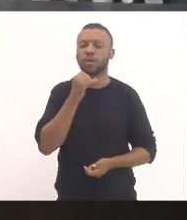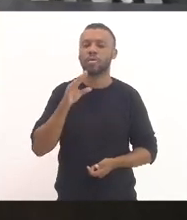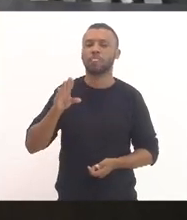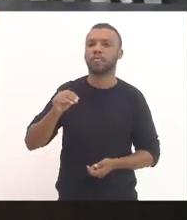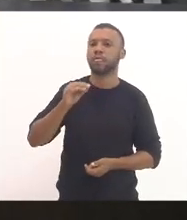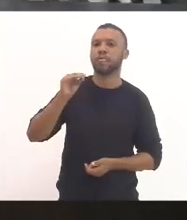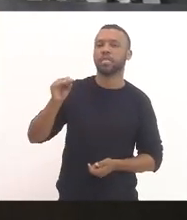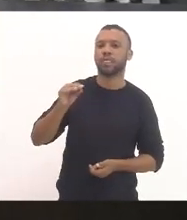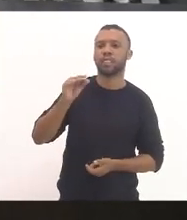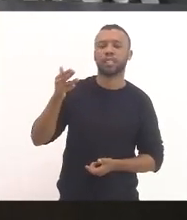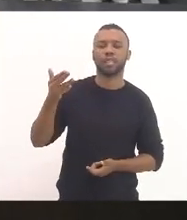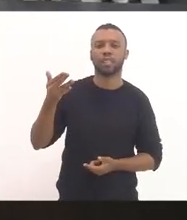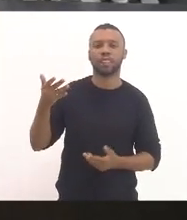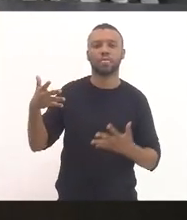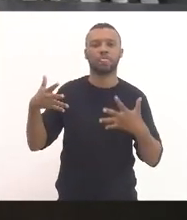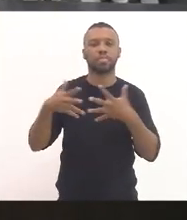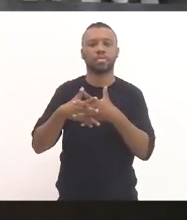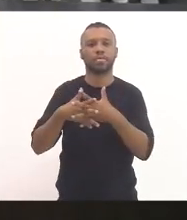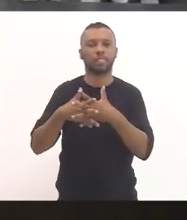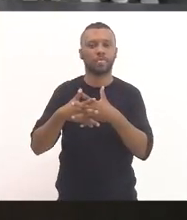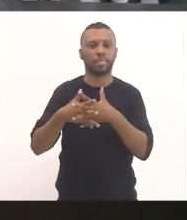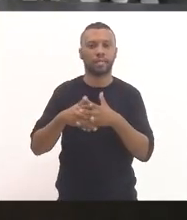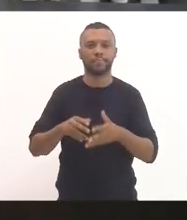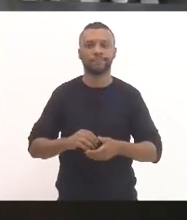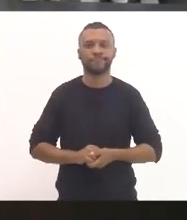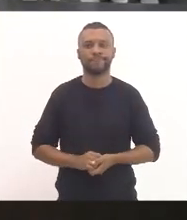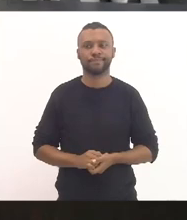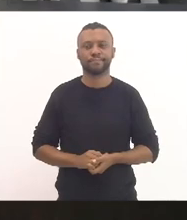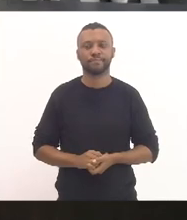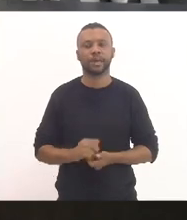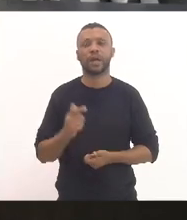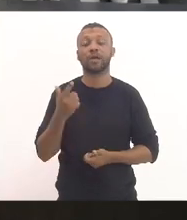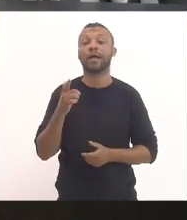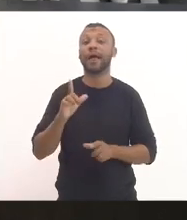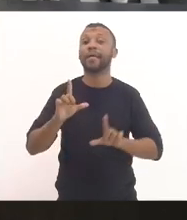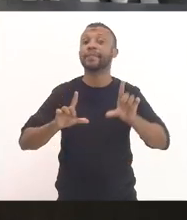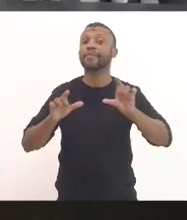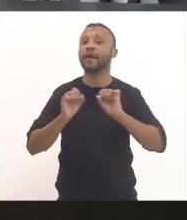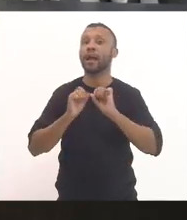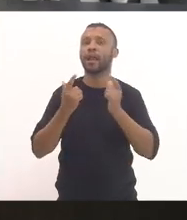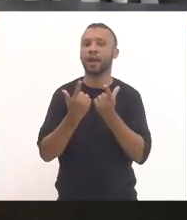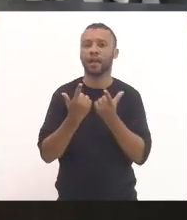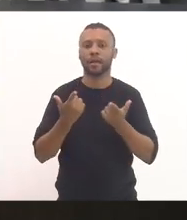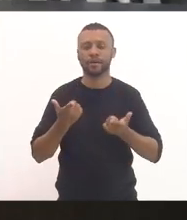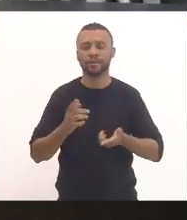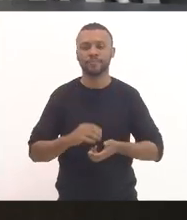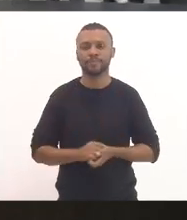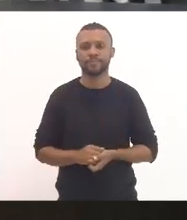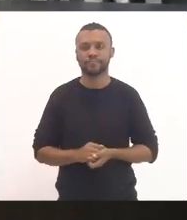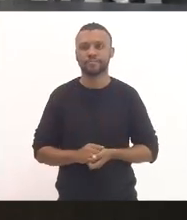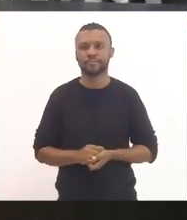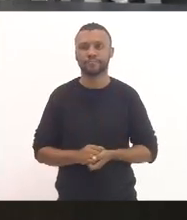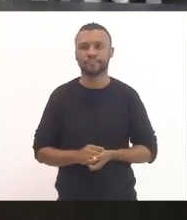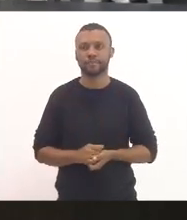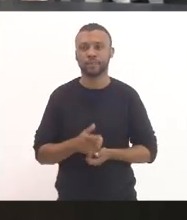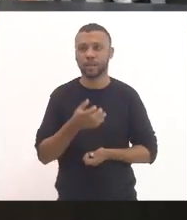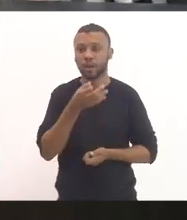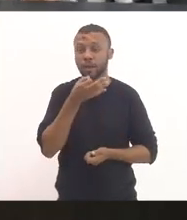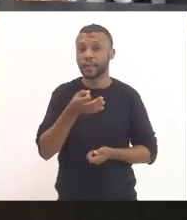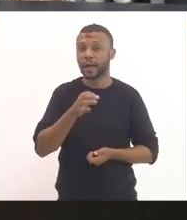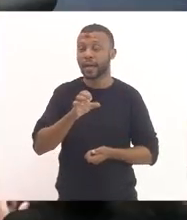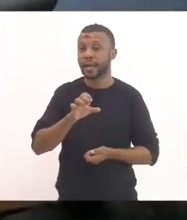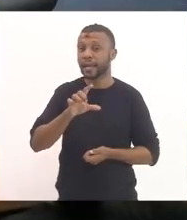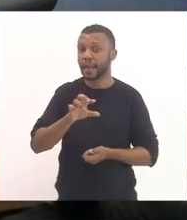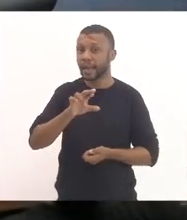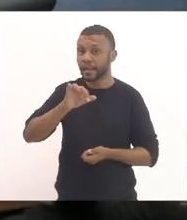ó eu acho que dá a TV alerj né Eu acho que o áudio da elerj